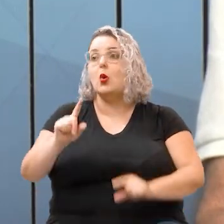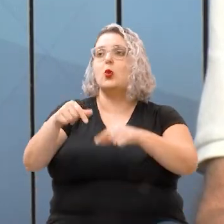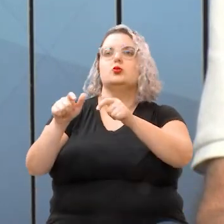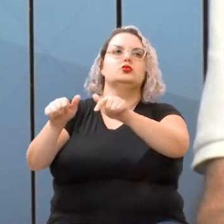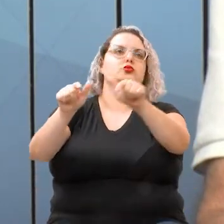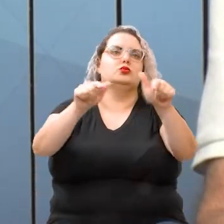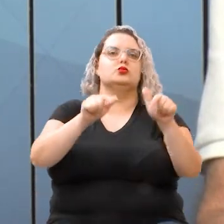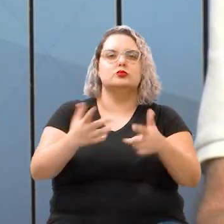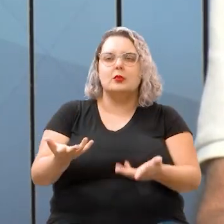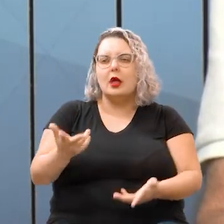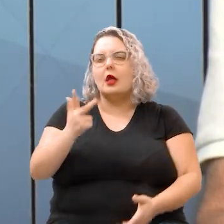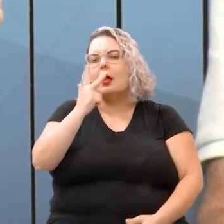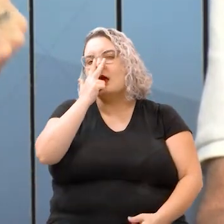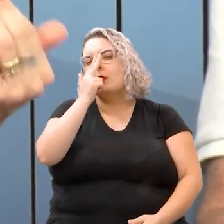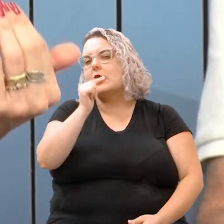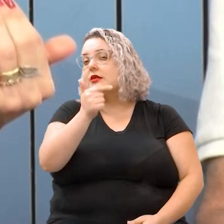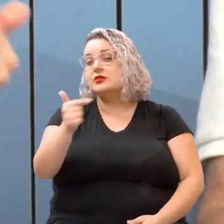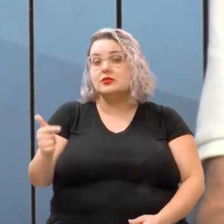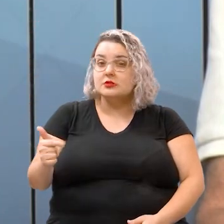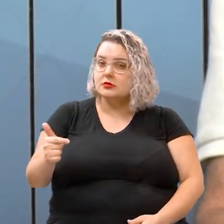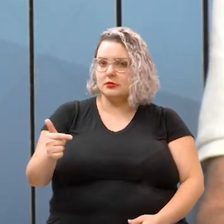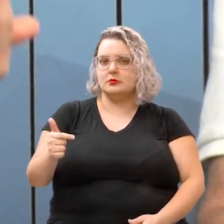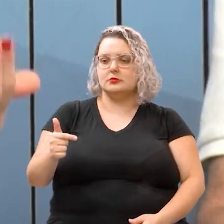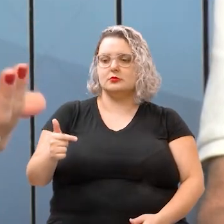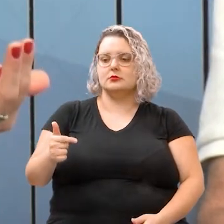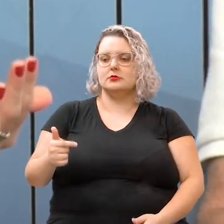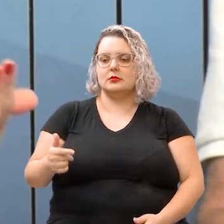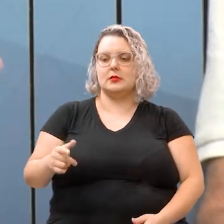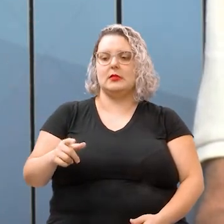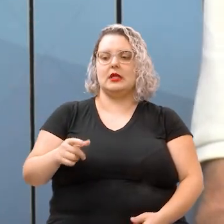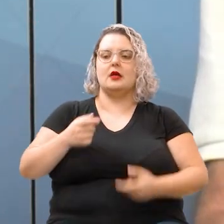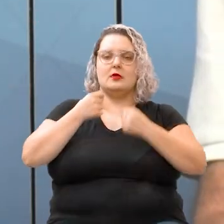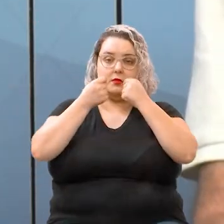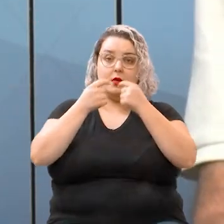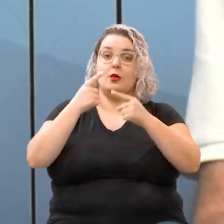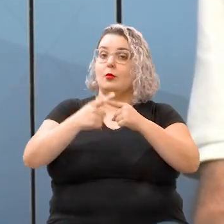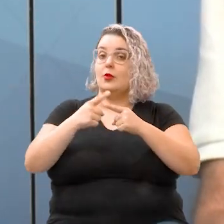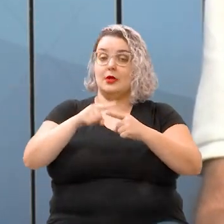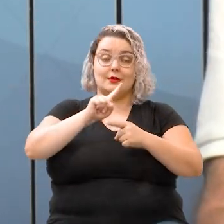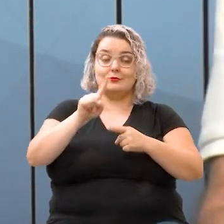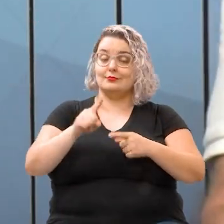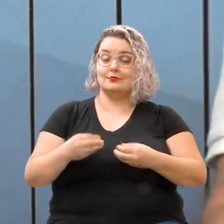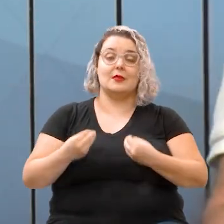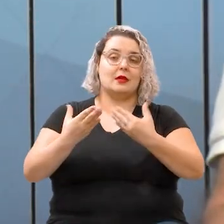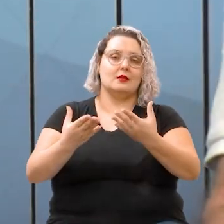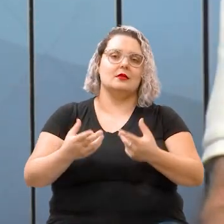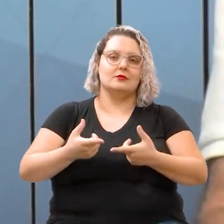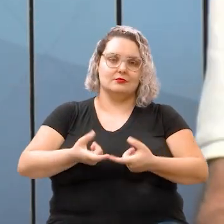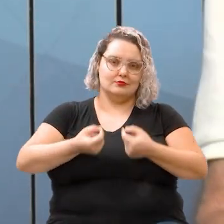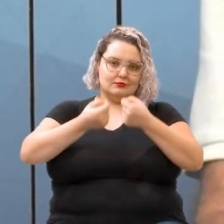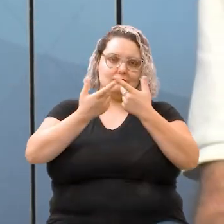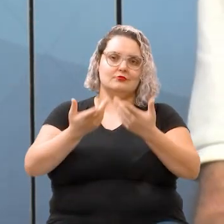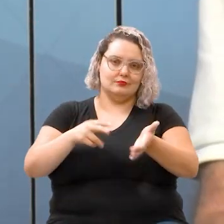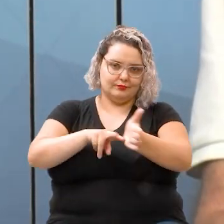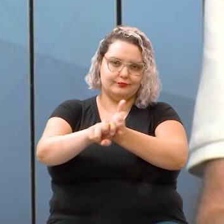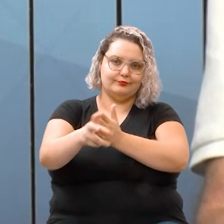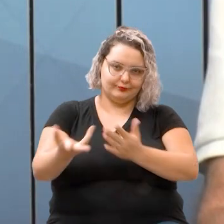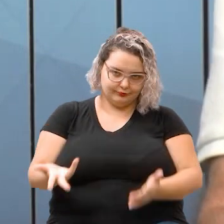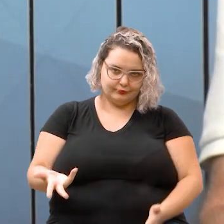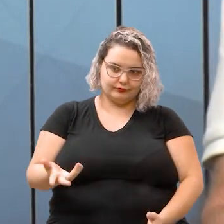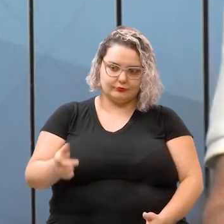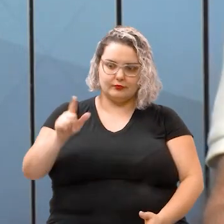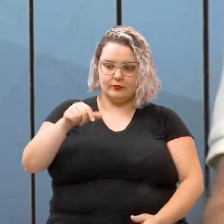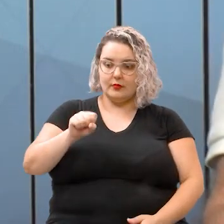regiões dá uma aparência de não ter os casos, mas é porque esses casos não estão sendo diagnosticados. Então, isso que acontece muito com o